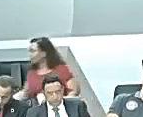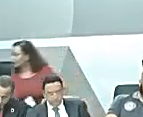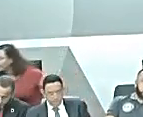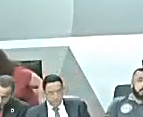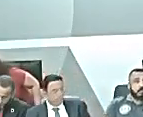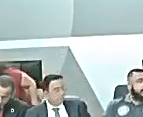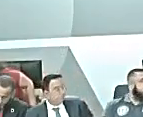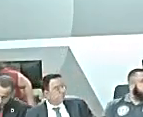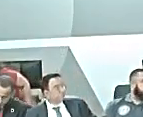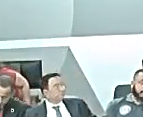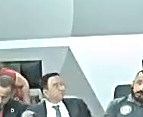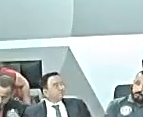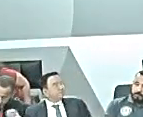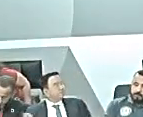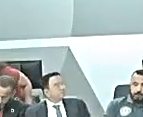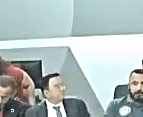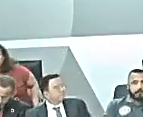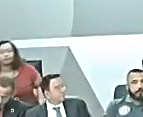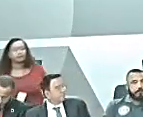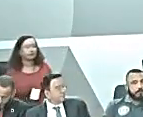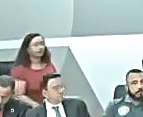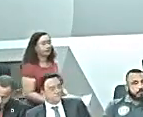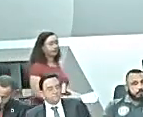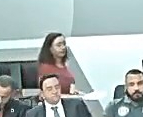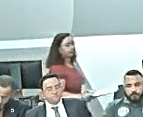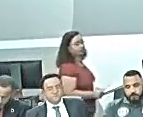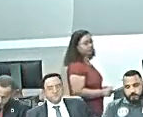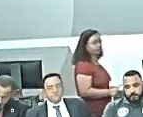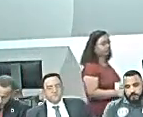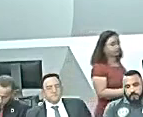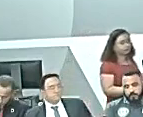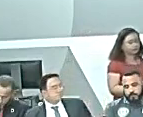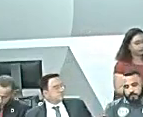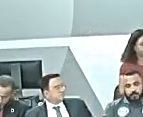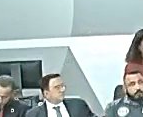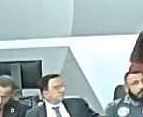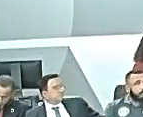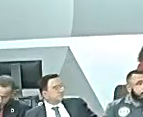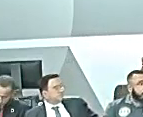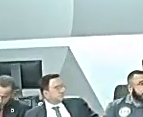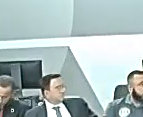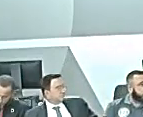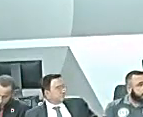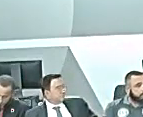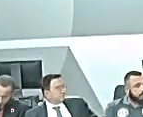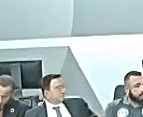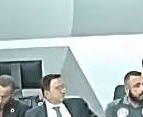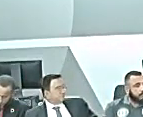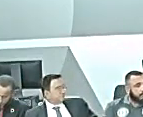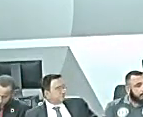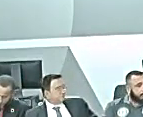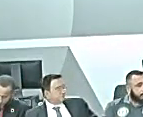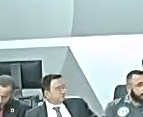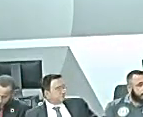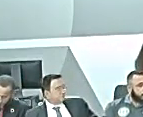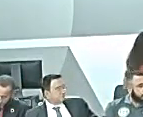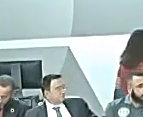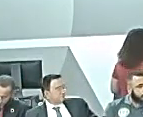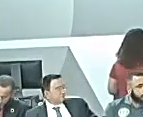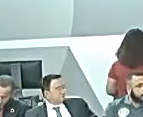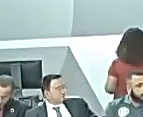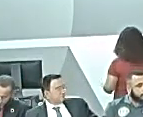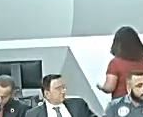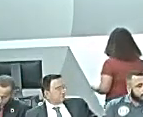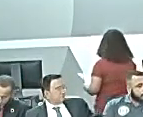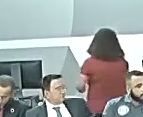que também da mesma forma foi cumprido aqui do horário do deputado